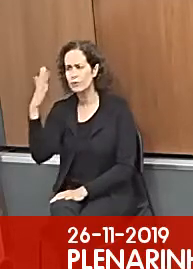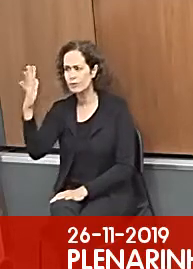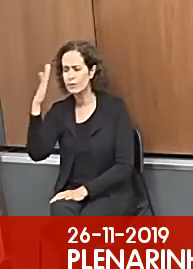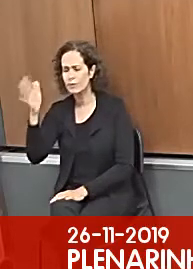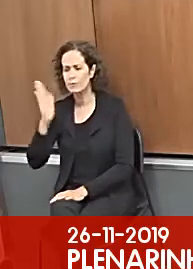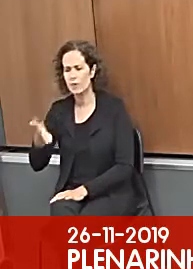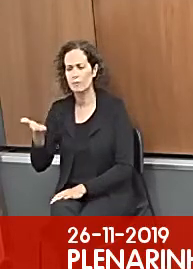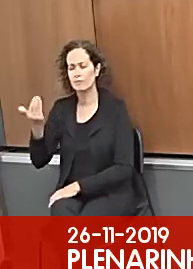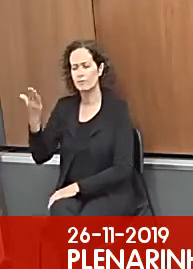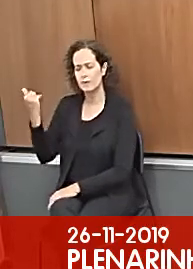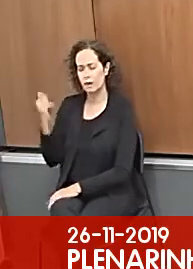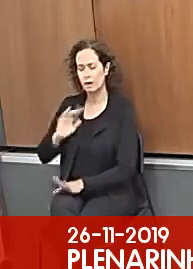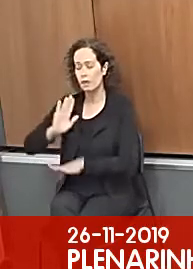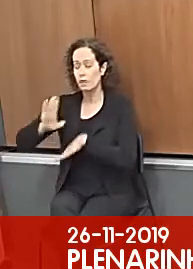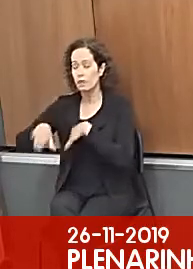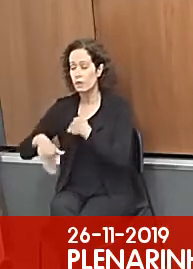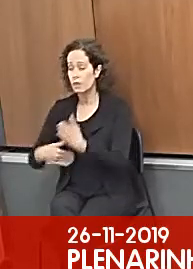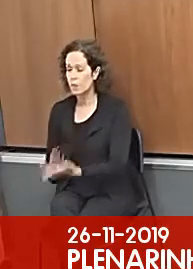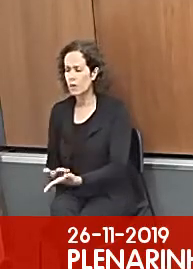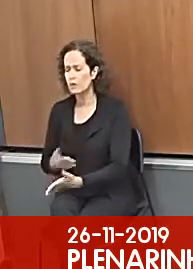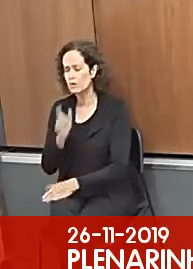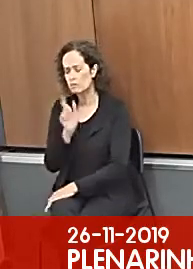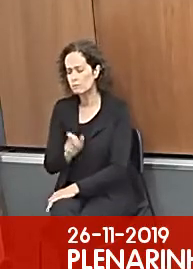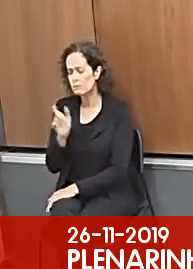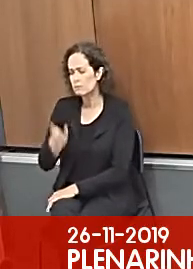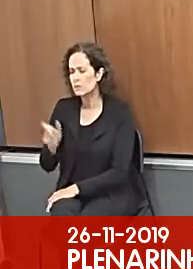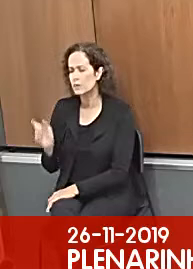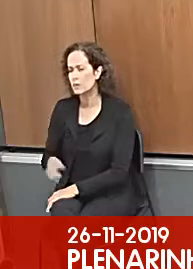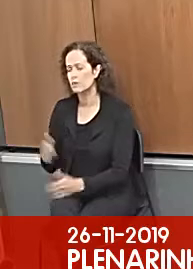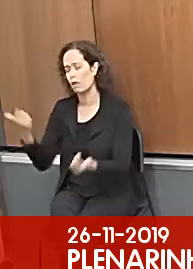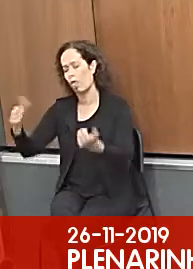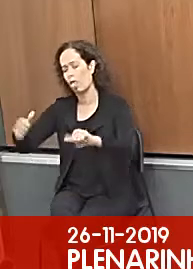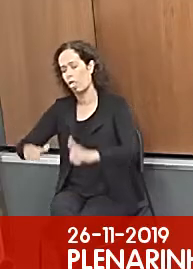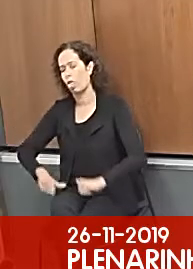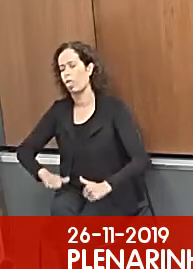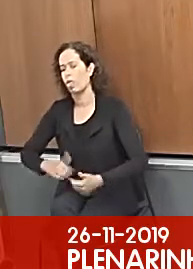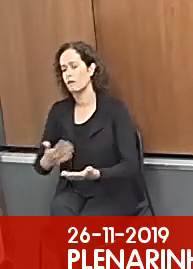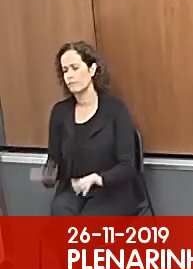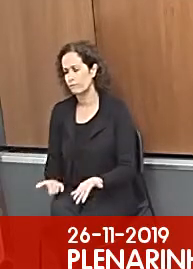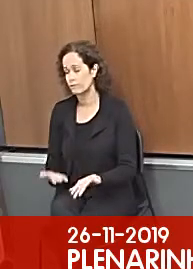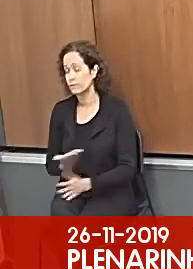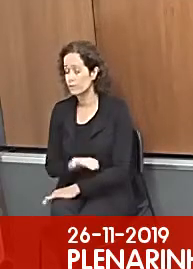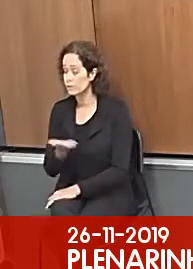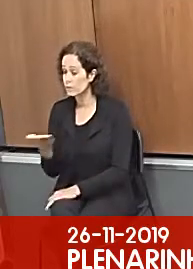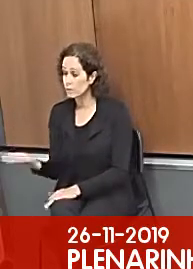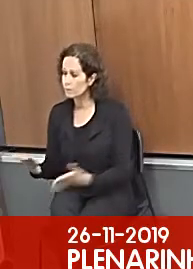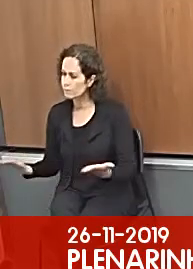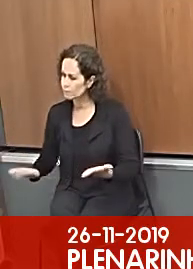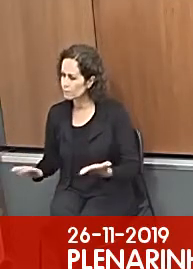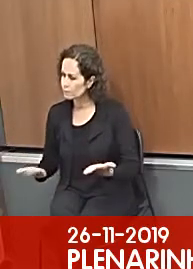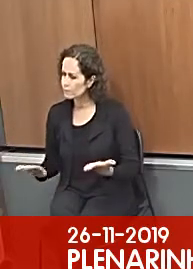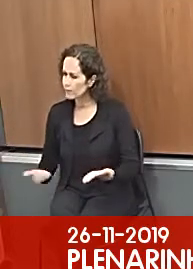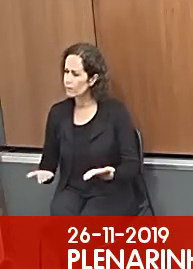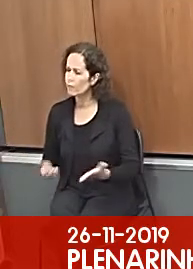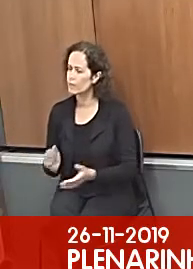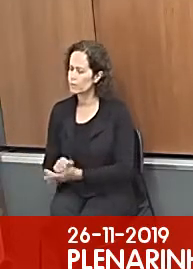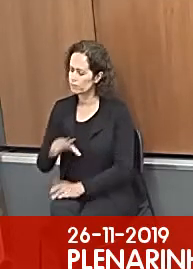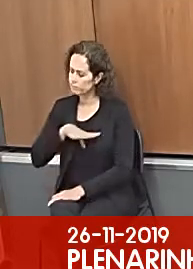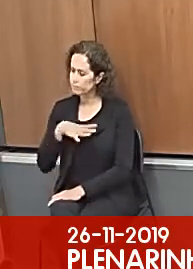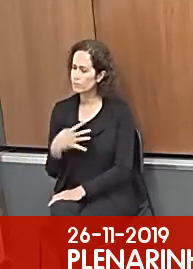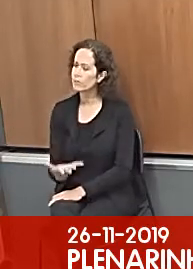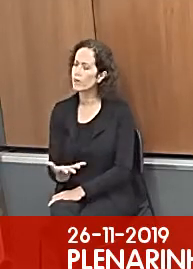sonhamos e que depois vieram pessoas que jogaram fora. E vocês estão levantando a